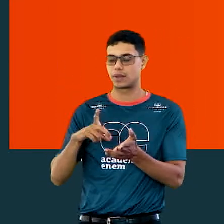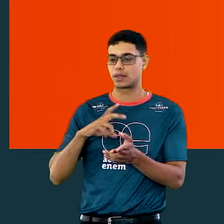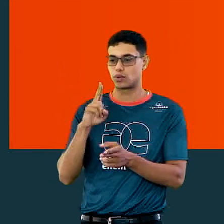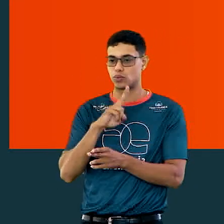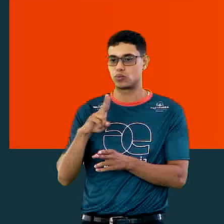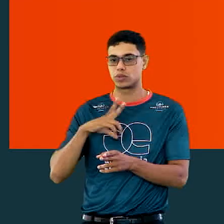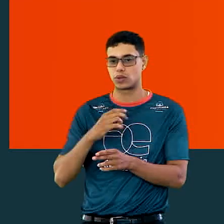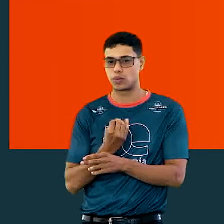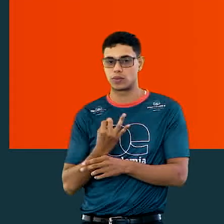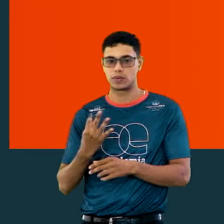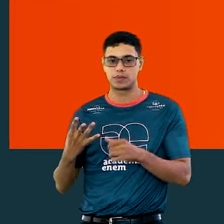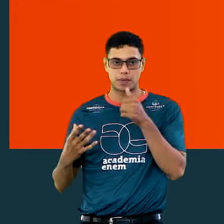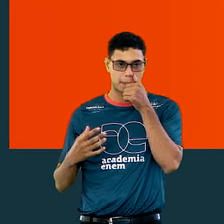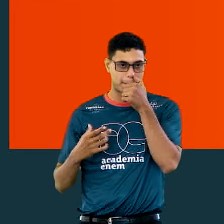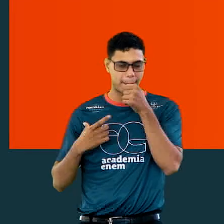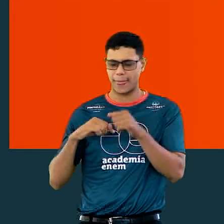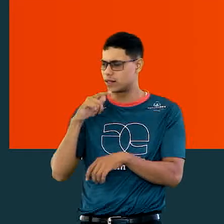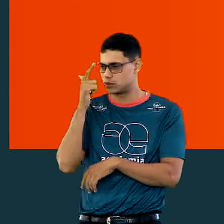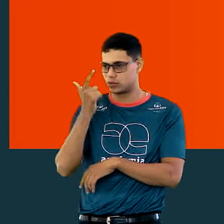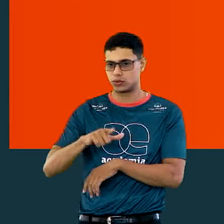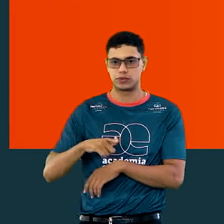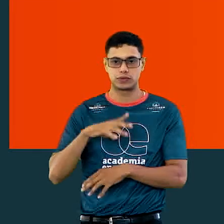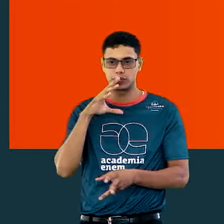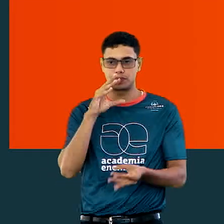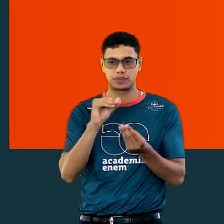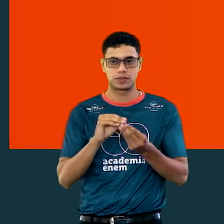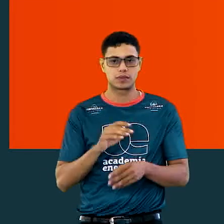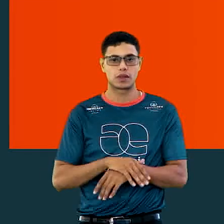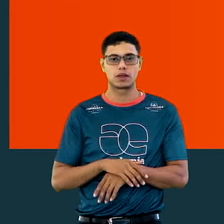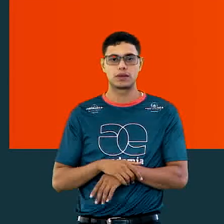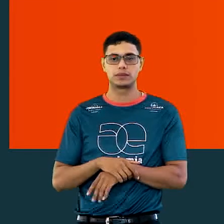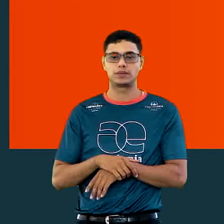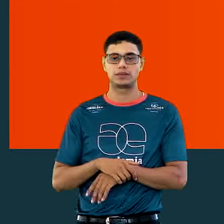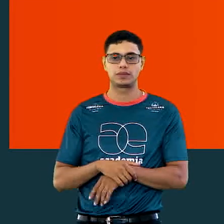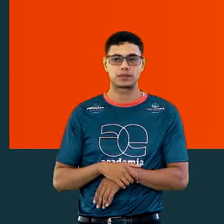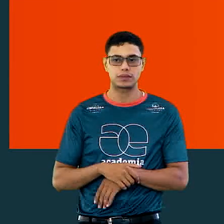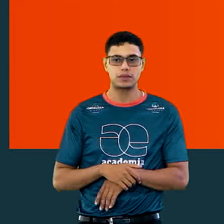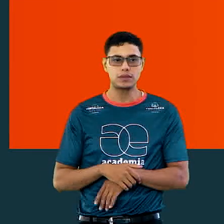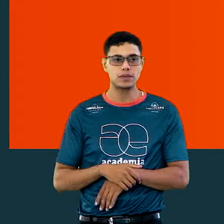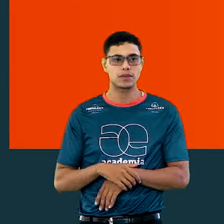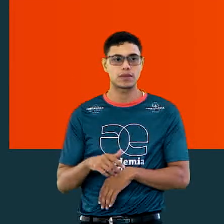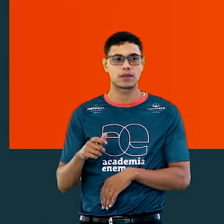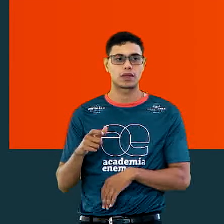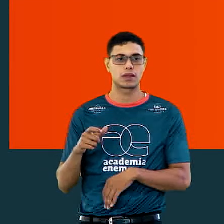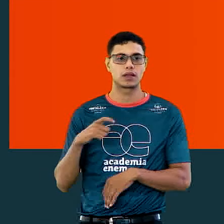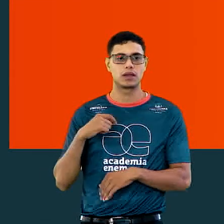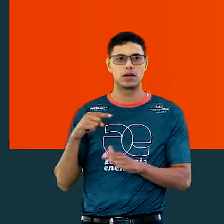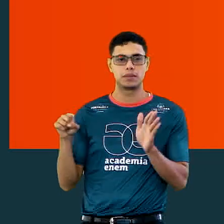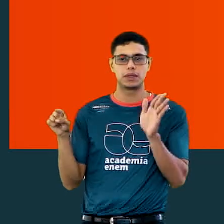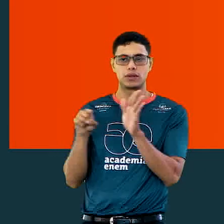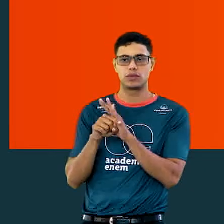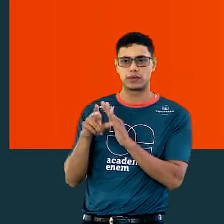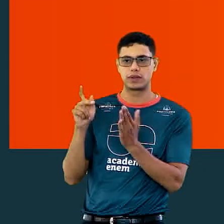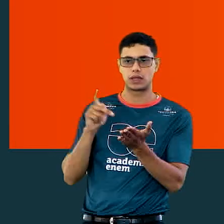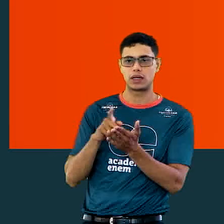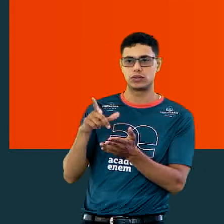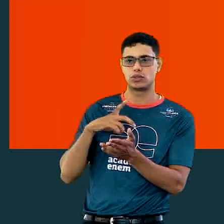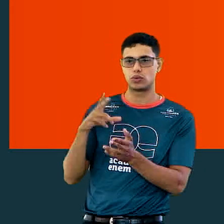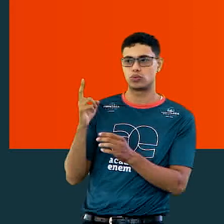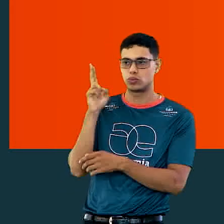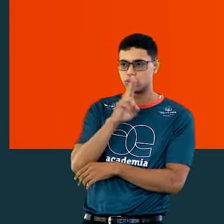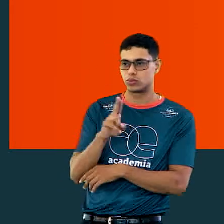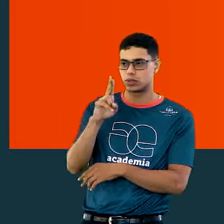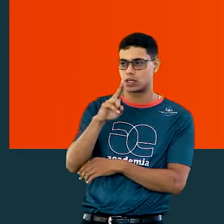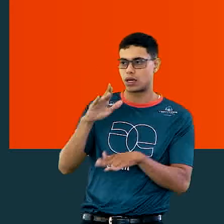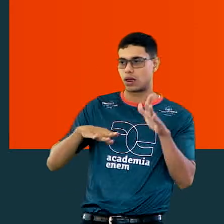corrente. Novamente, pessoal, eu fiz questão de colocar as questões que caíram no Enem,